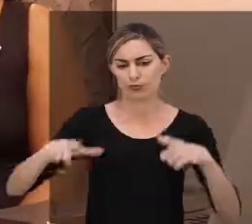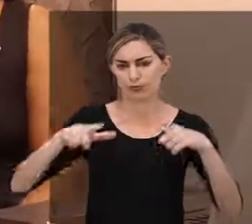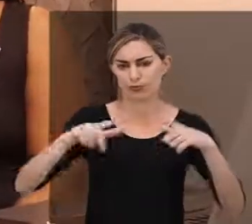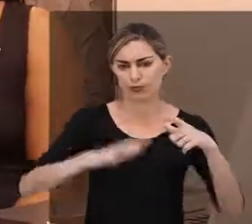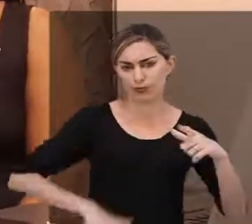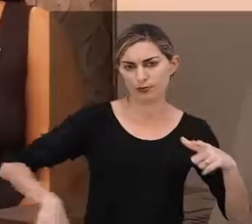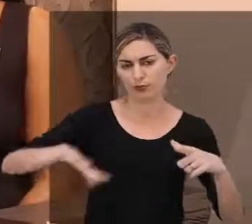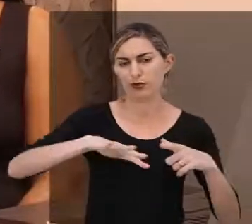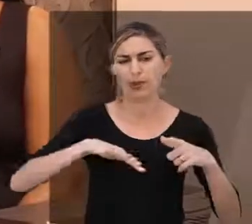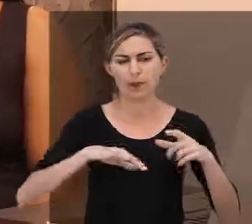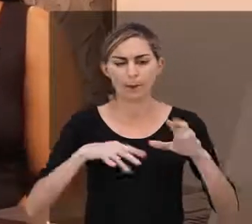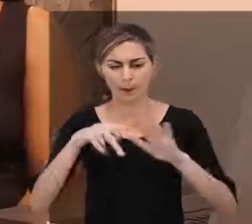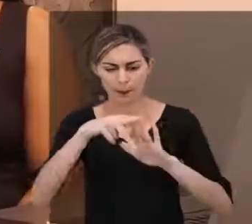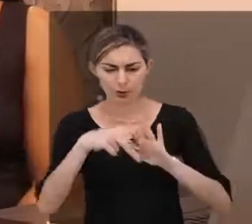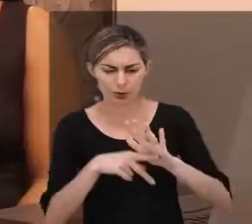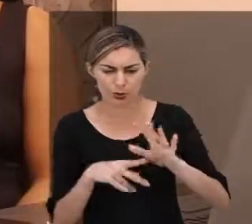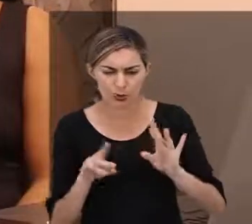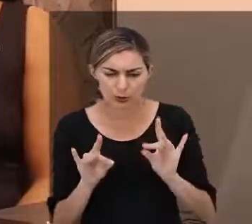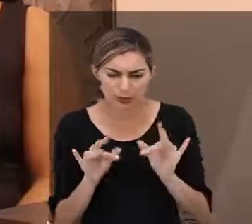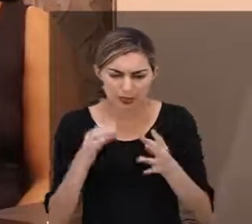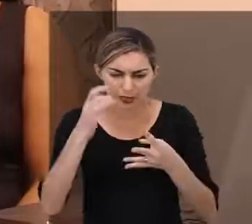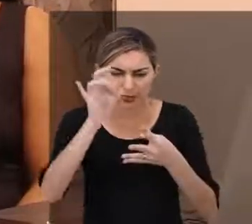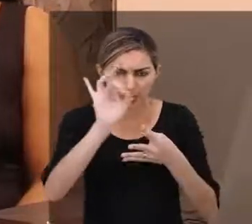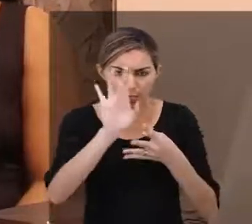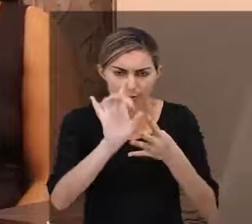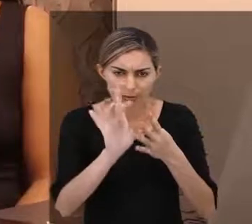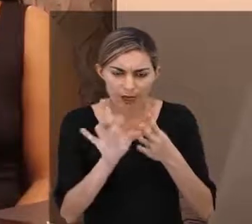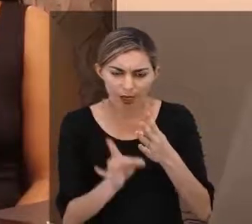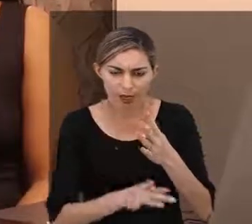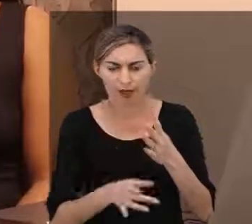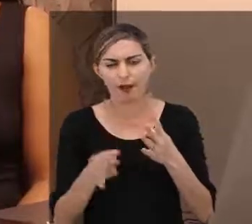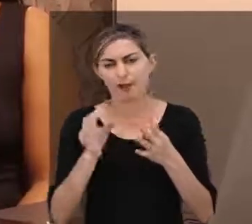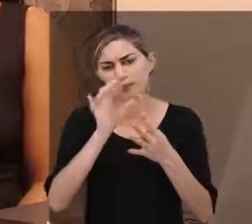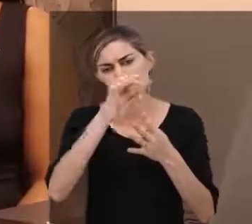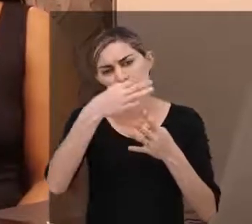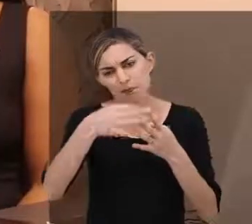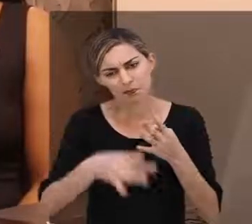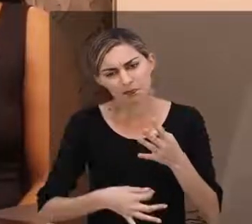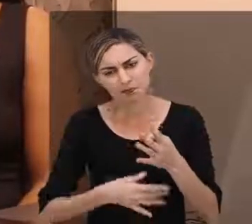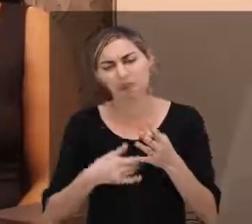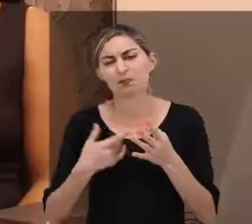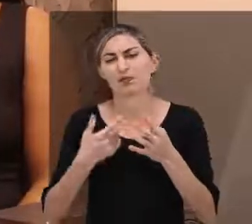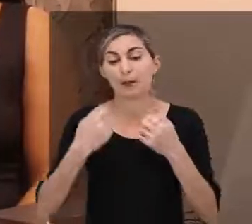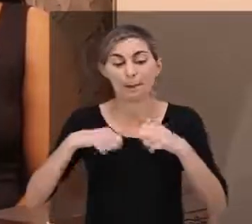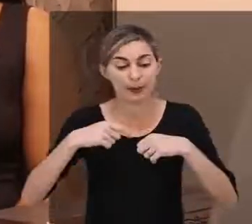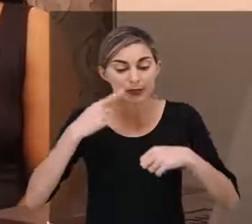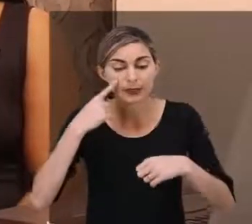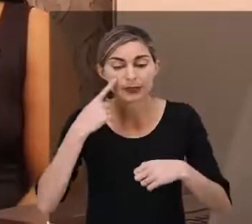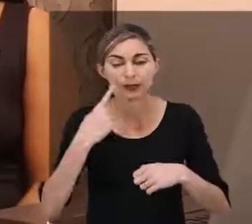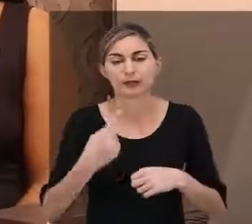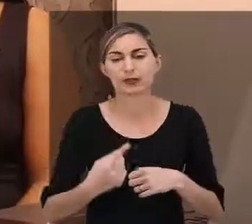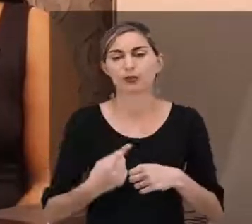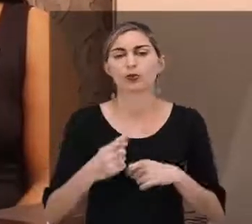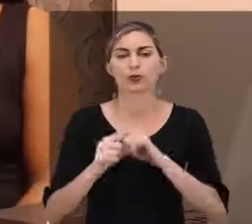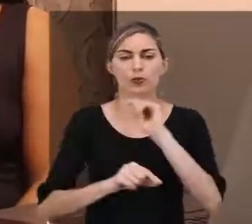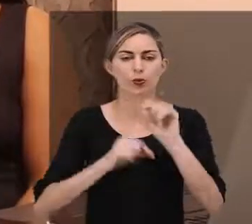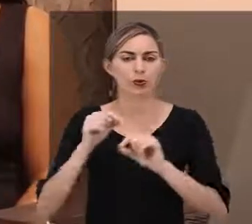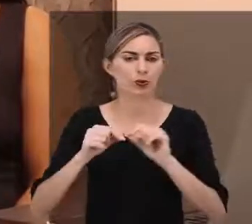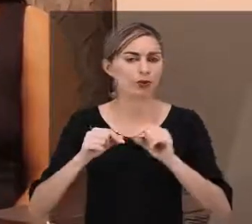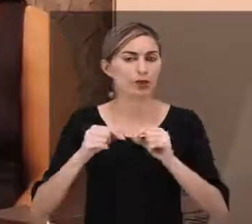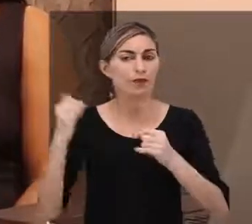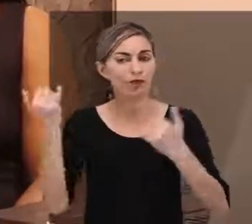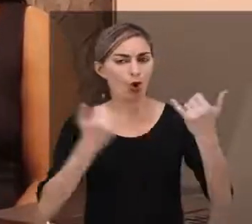projeto meticuloso. Ele exige muitos detalhes, não é isso, Sara? Então, nós precisamos levar em conta que o máximo